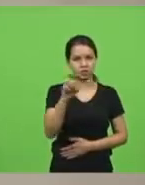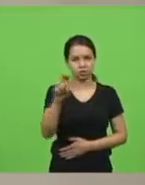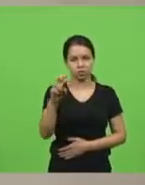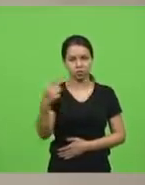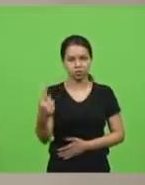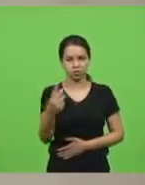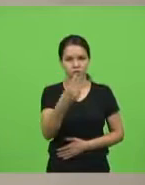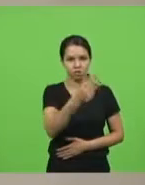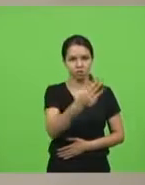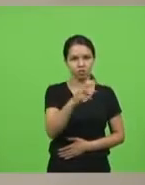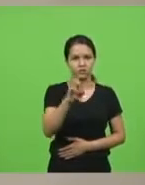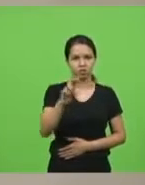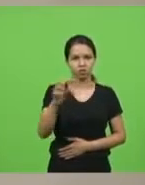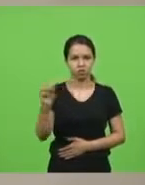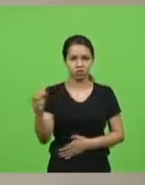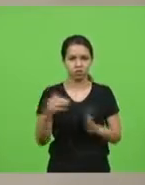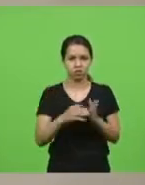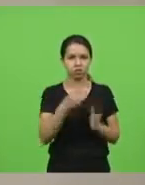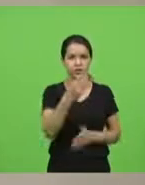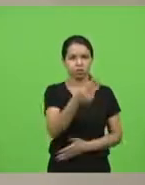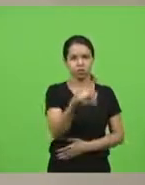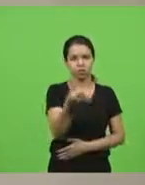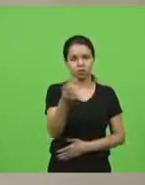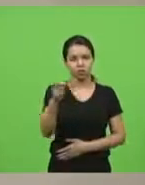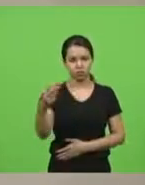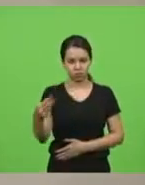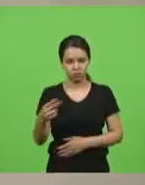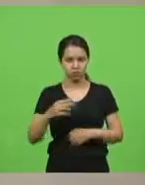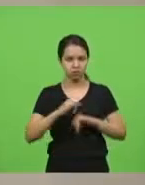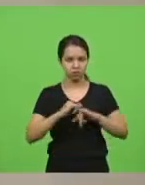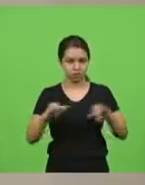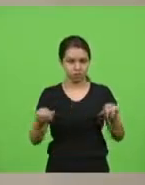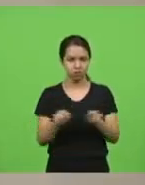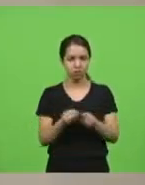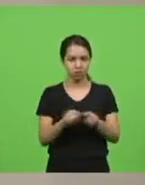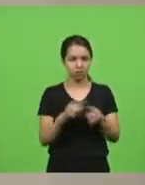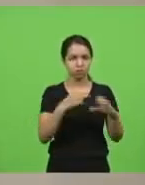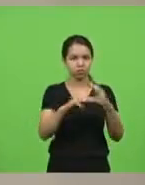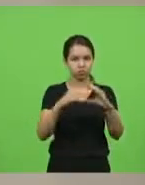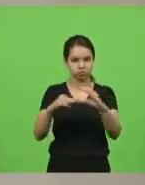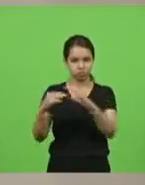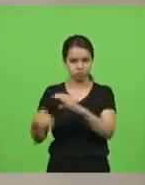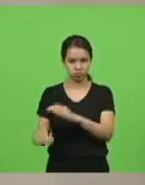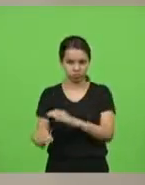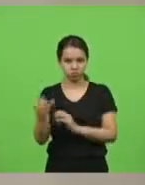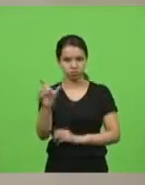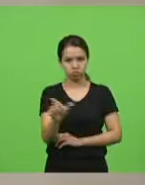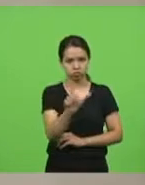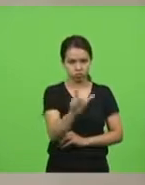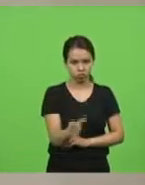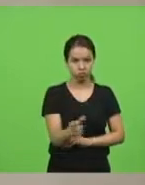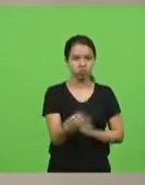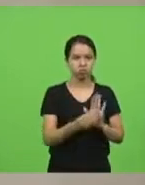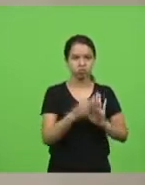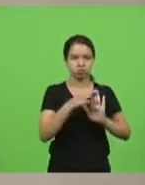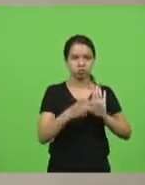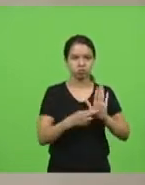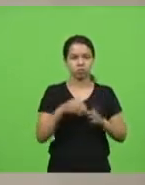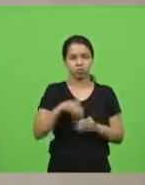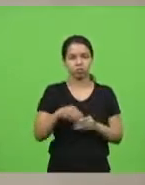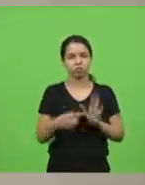358 a 362. Esta presidência comunica e caminhará os destinatários conforme determina o regimento interno as seguintes indicações.